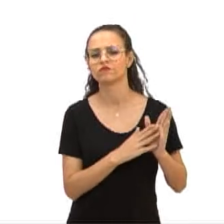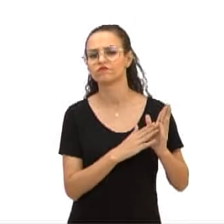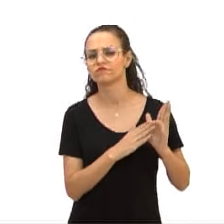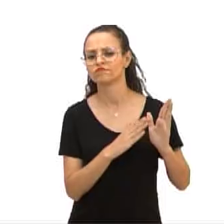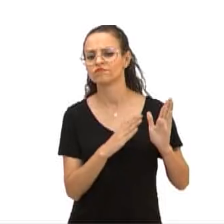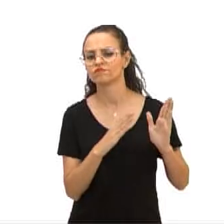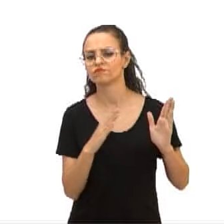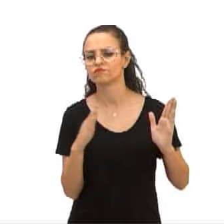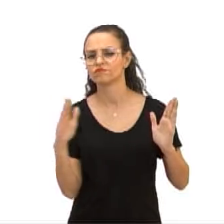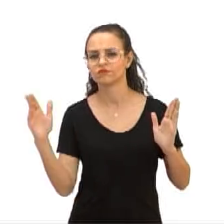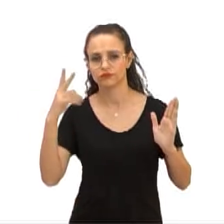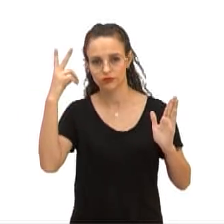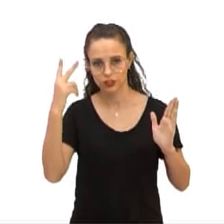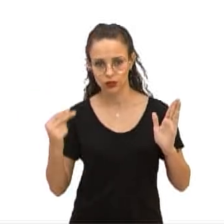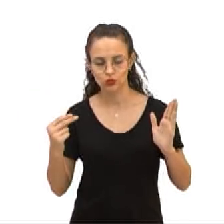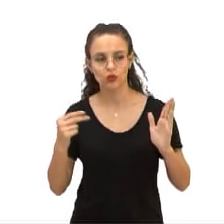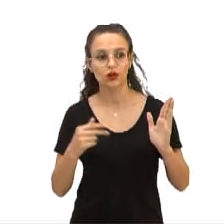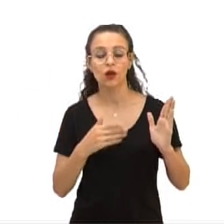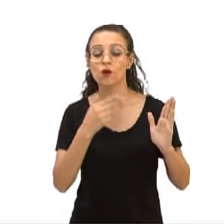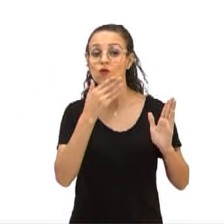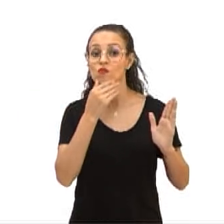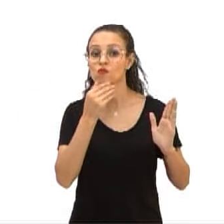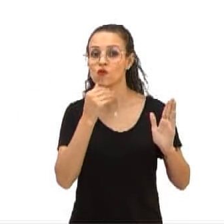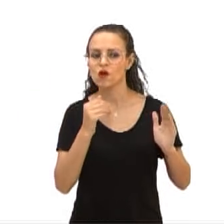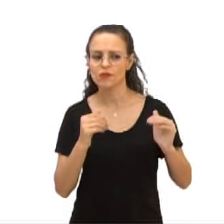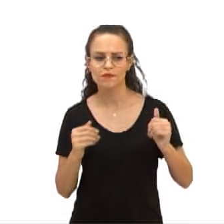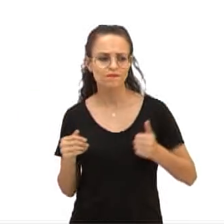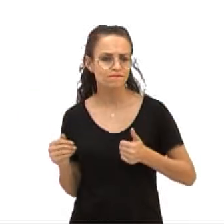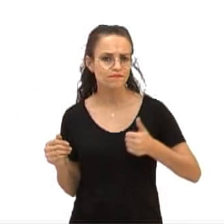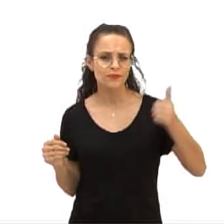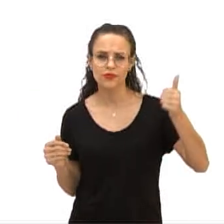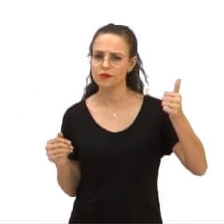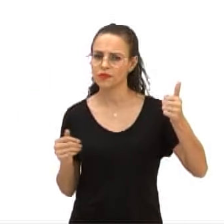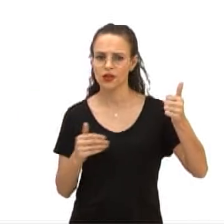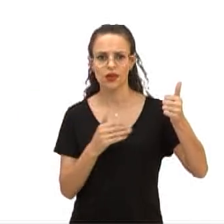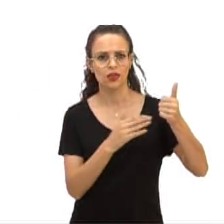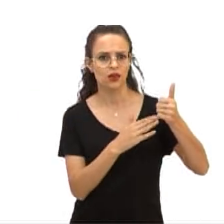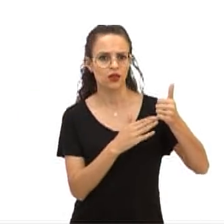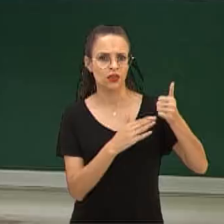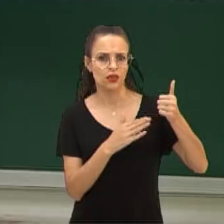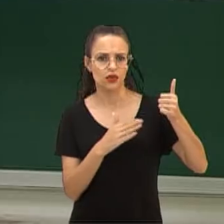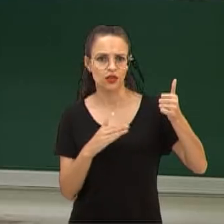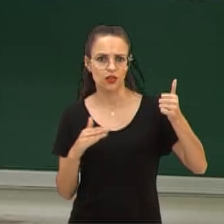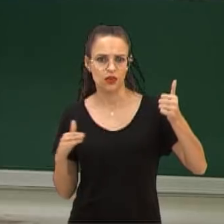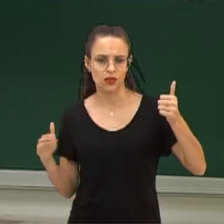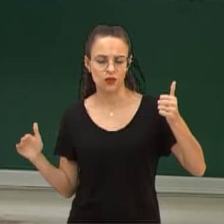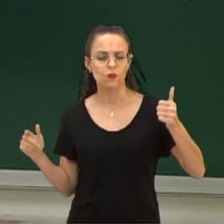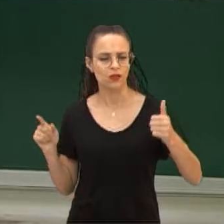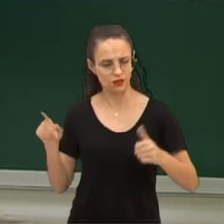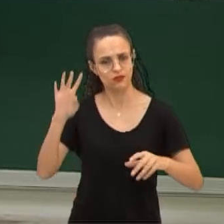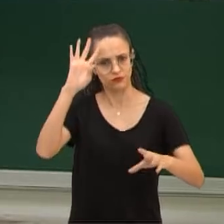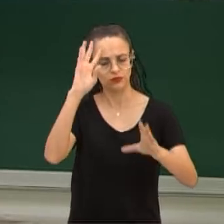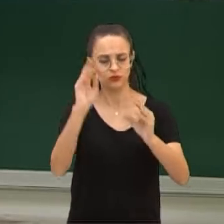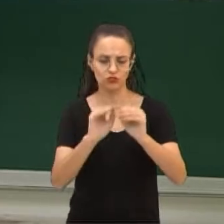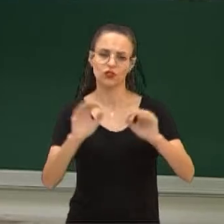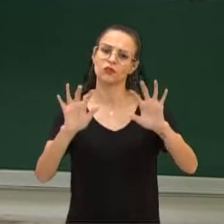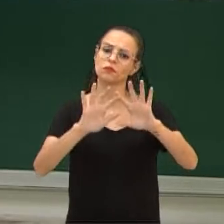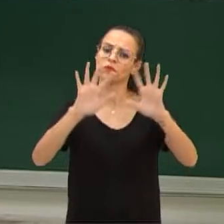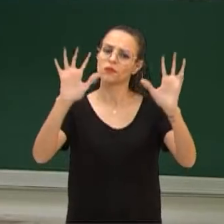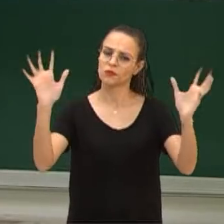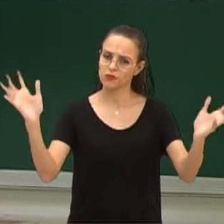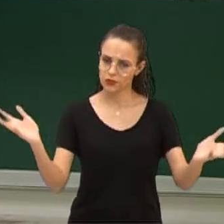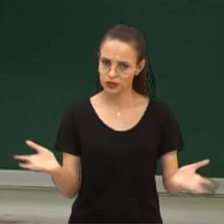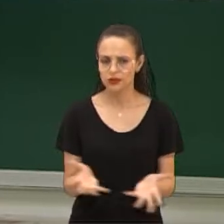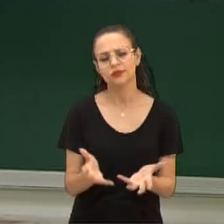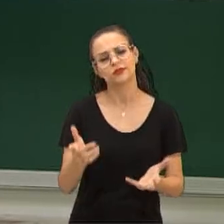natural, o homem estaria no topo dessa escala. Ele entendia, sim, que o planeta passa e passou